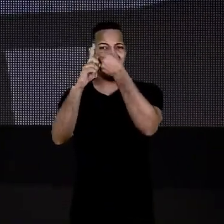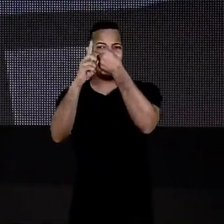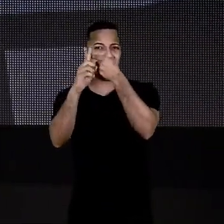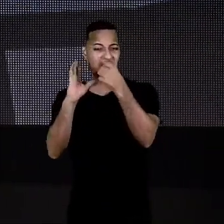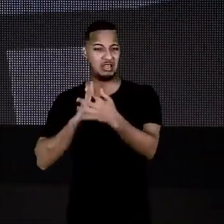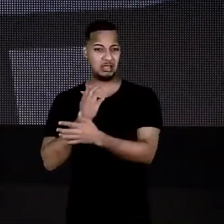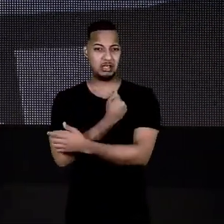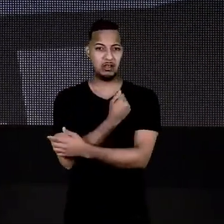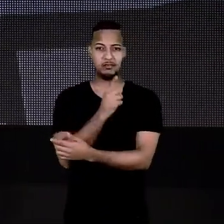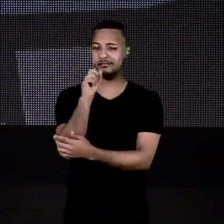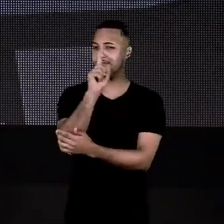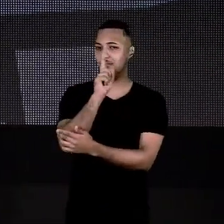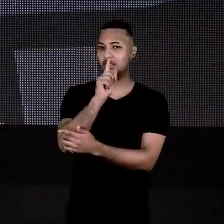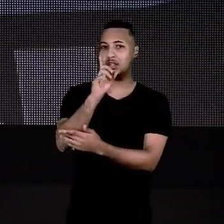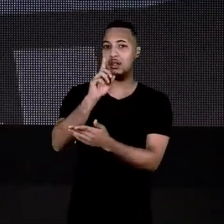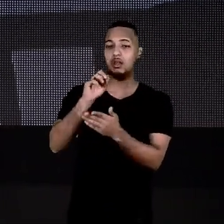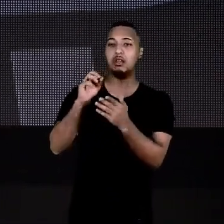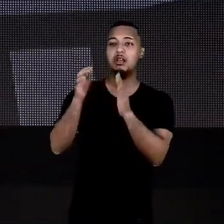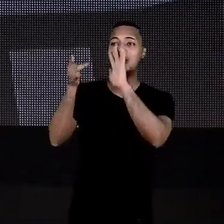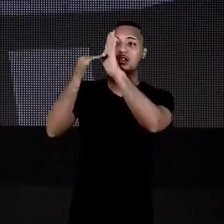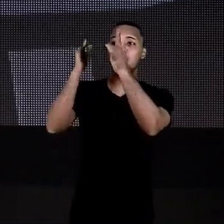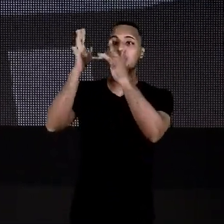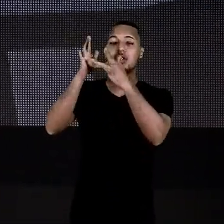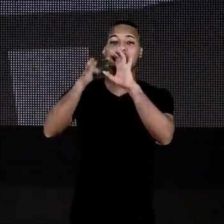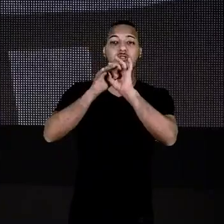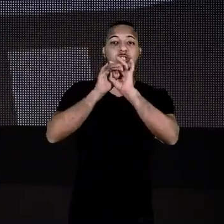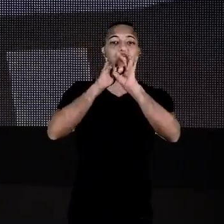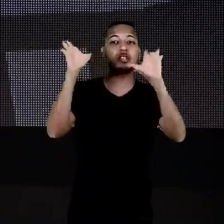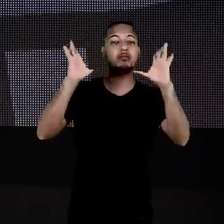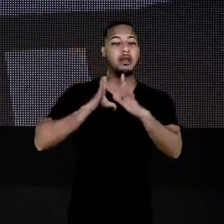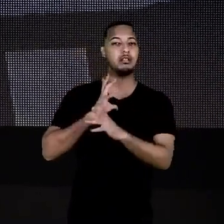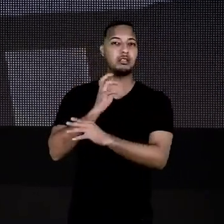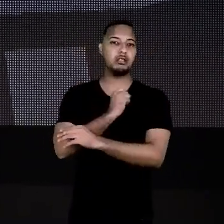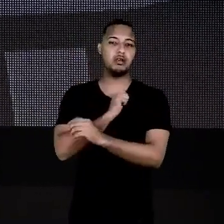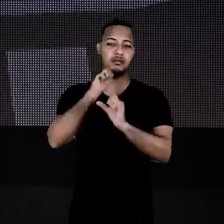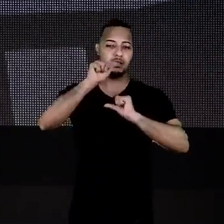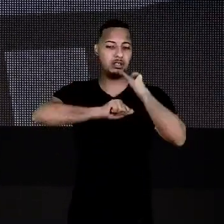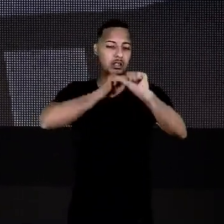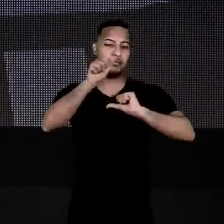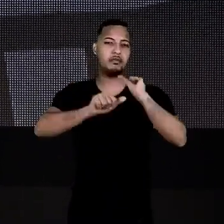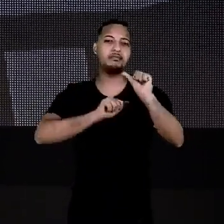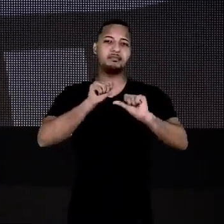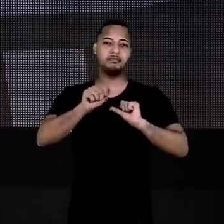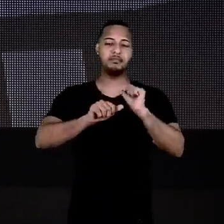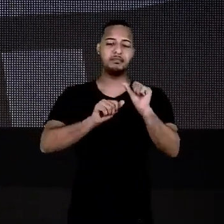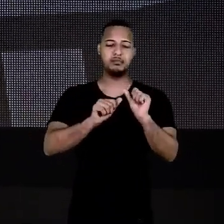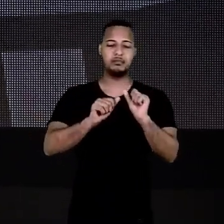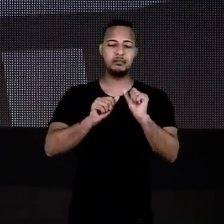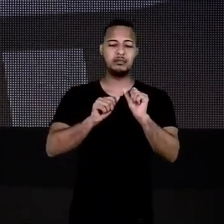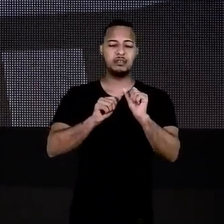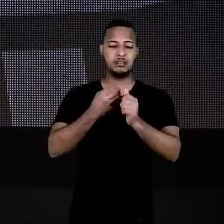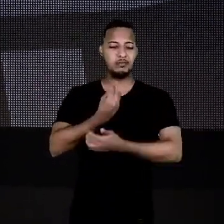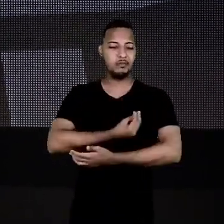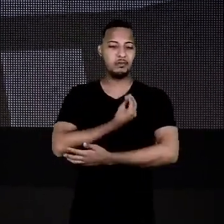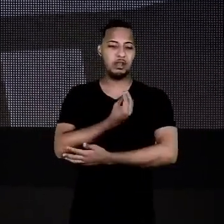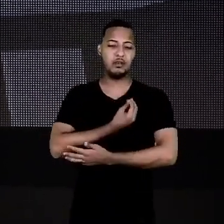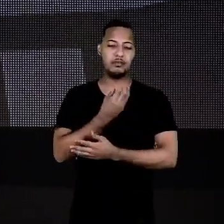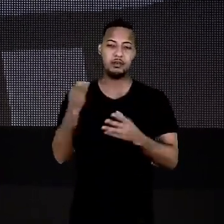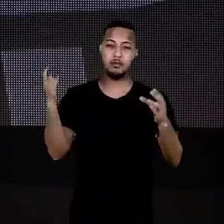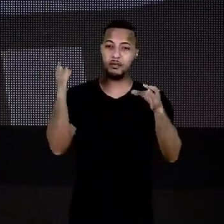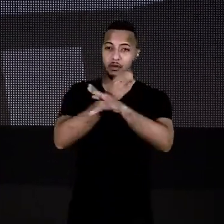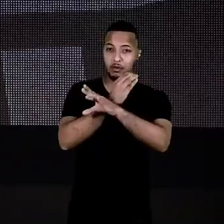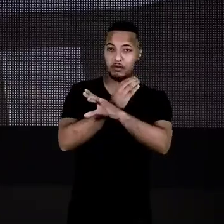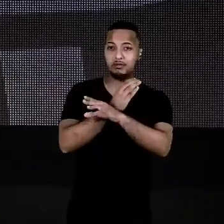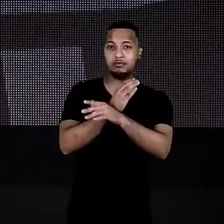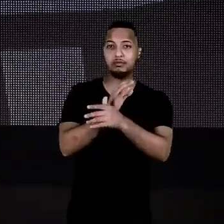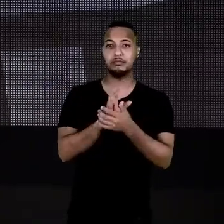Jesus que salva. É Jesus que liberta, é Jesus que transforma, é Jesus que muda vidas. Isso